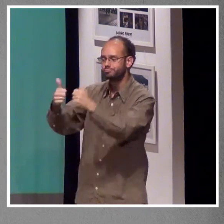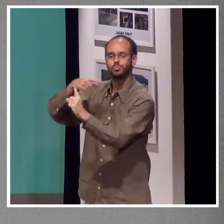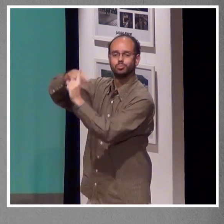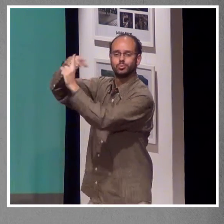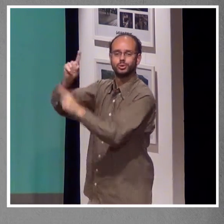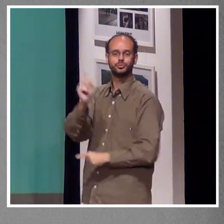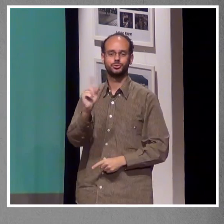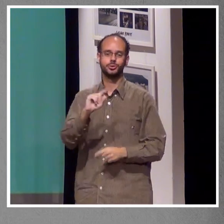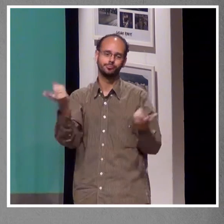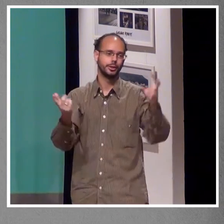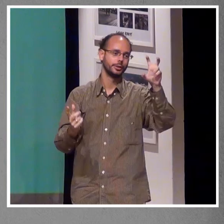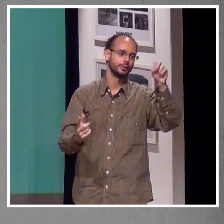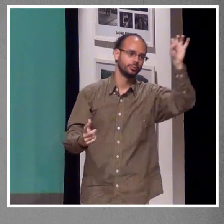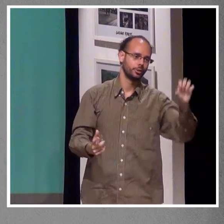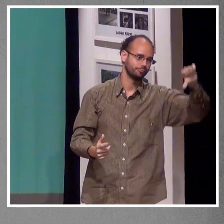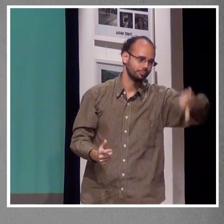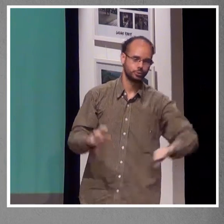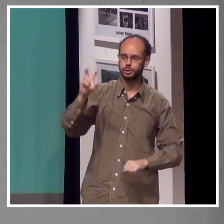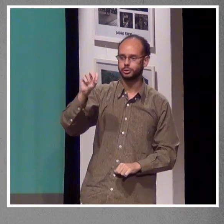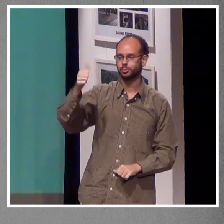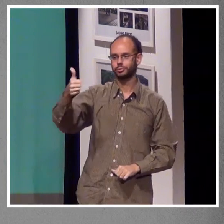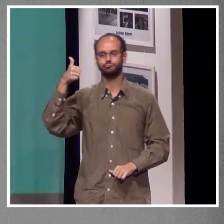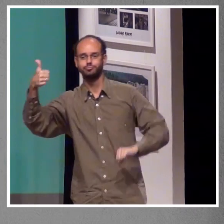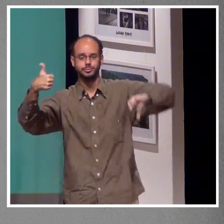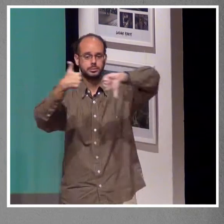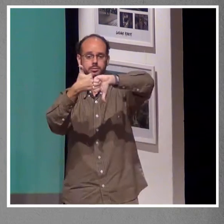e pela falta também de profissionais,